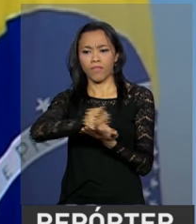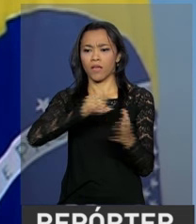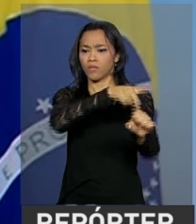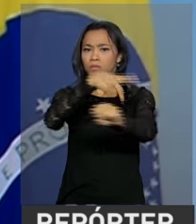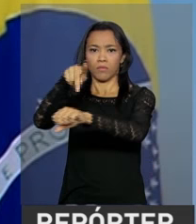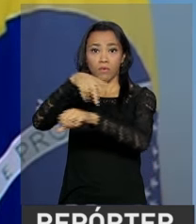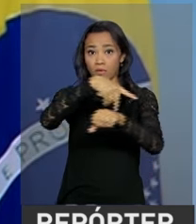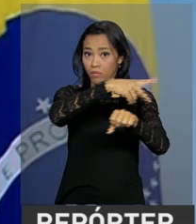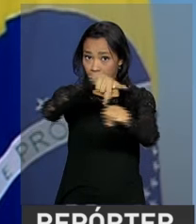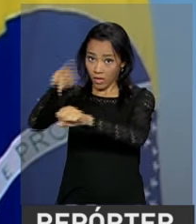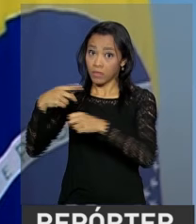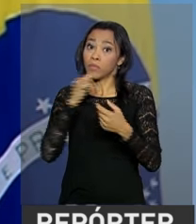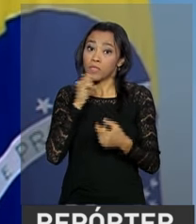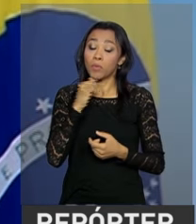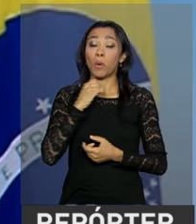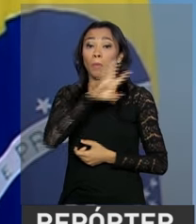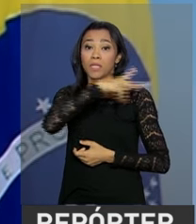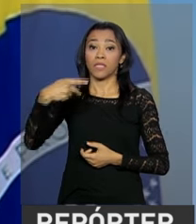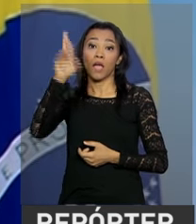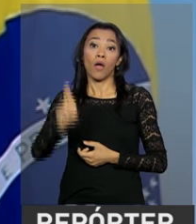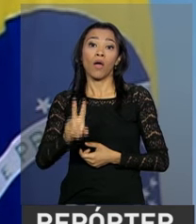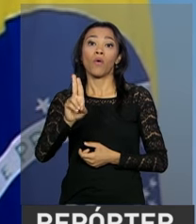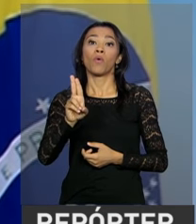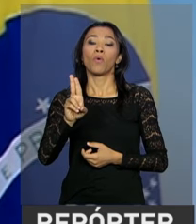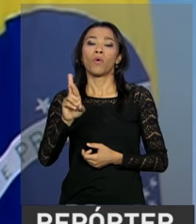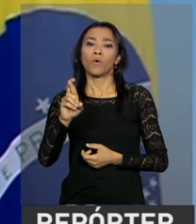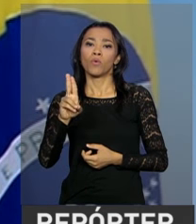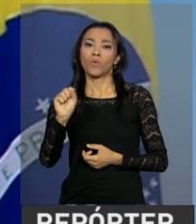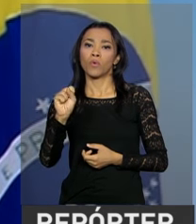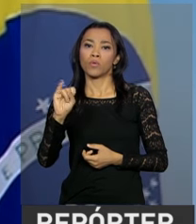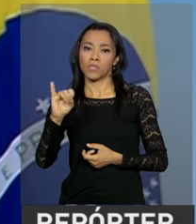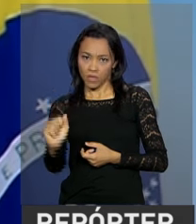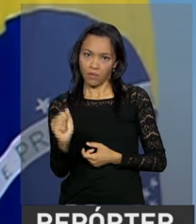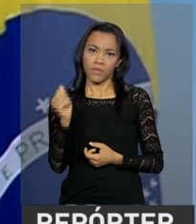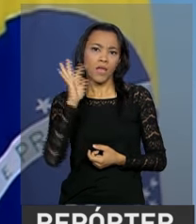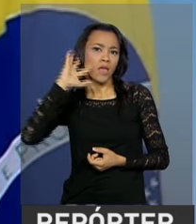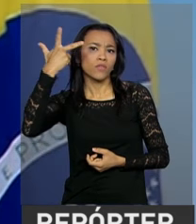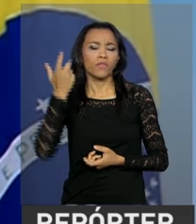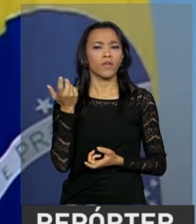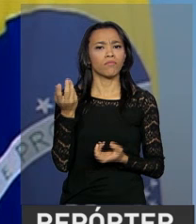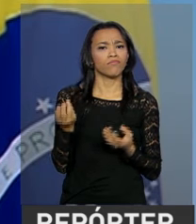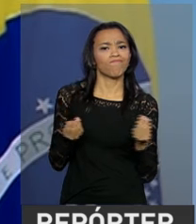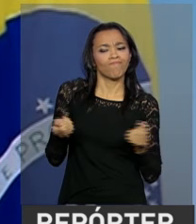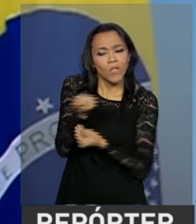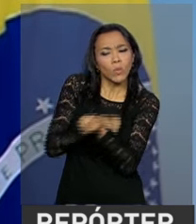o presidente russo, inclusive, falava na necessidade de soluções negociadas